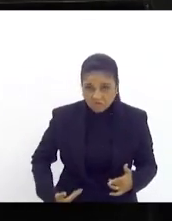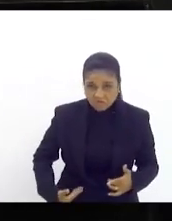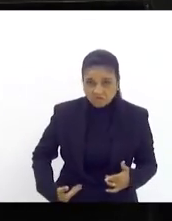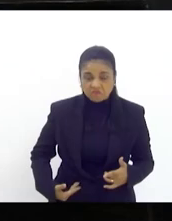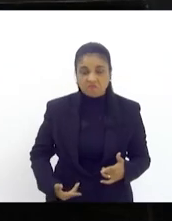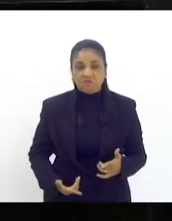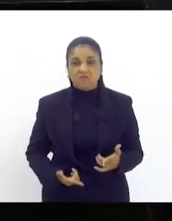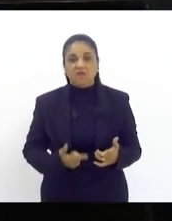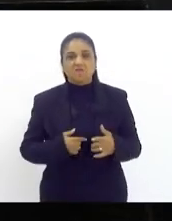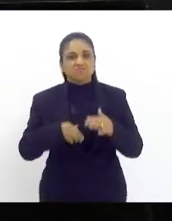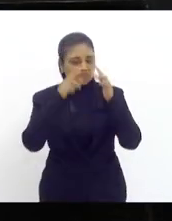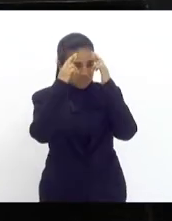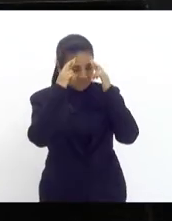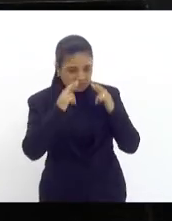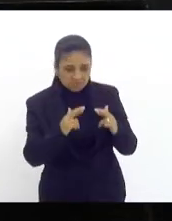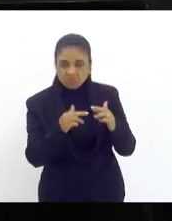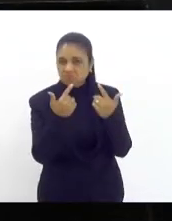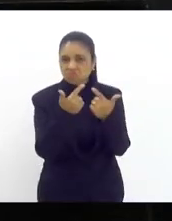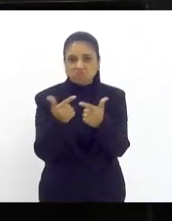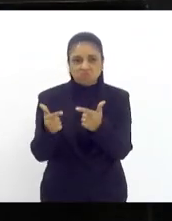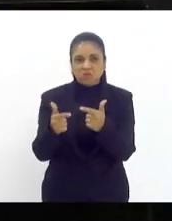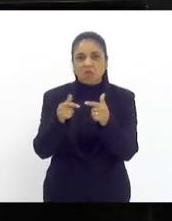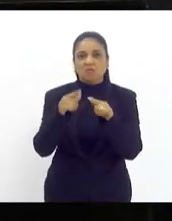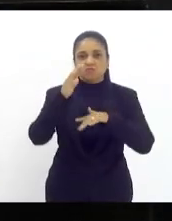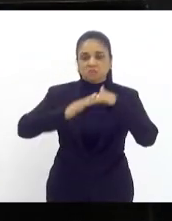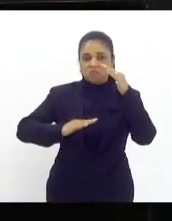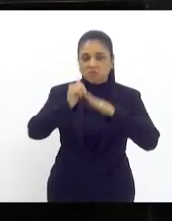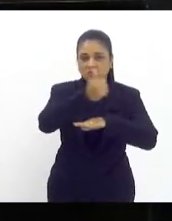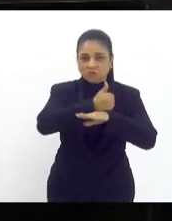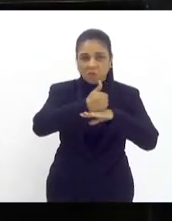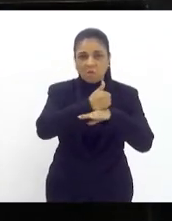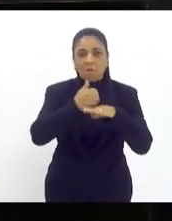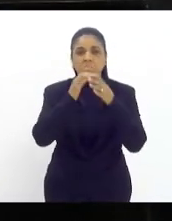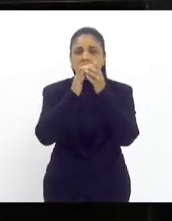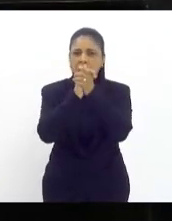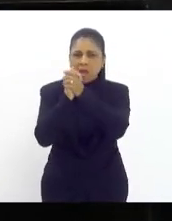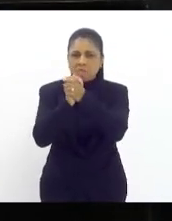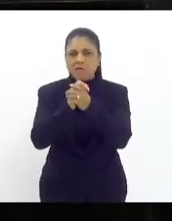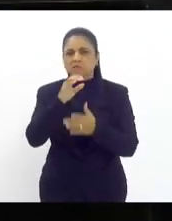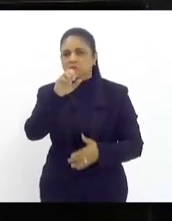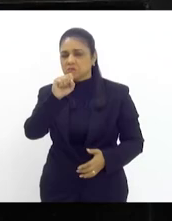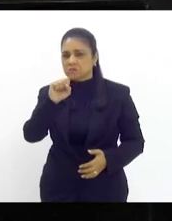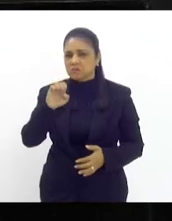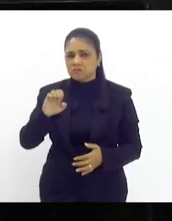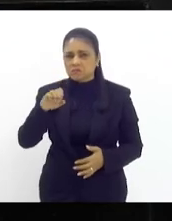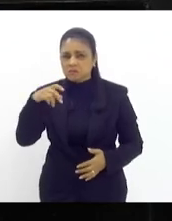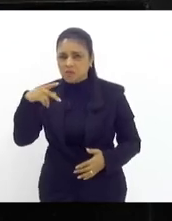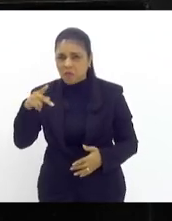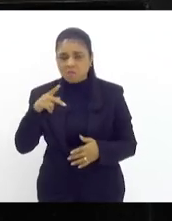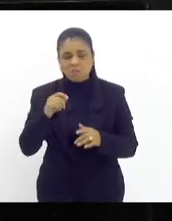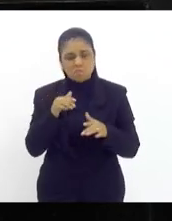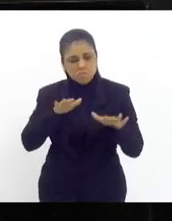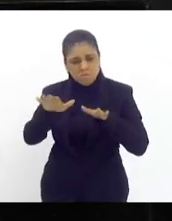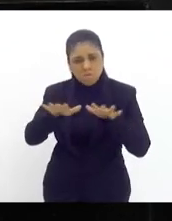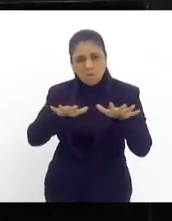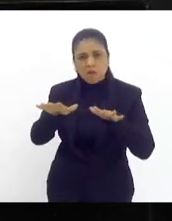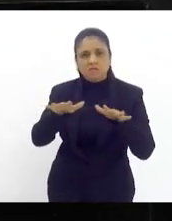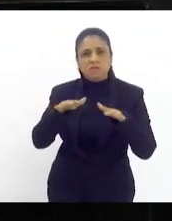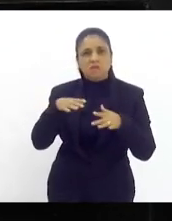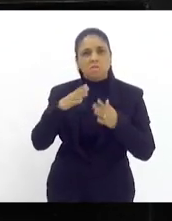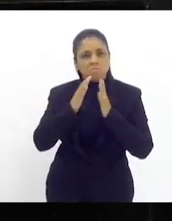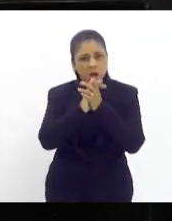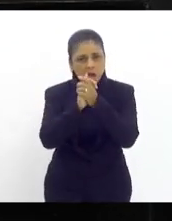desrespeito com os nossos profissionais e Eu repito Parabéns ao CEP Parabéns pela mobilização Parabéns